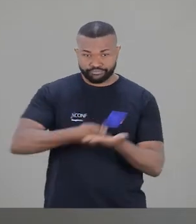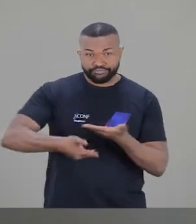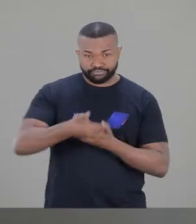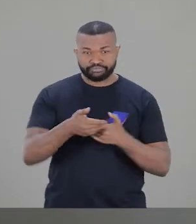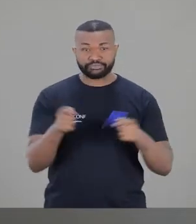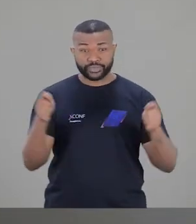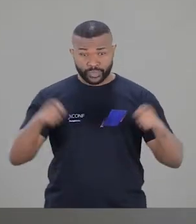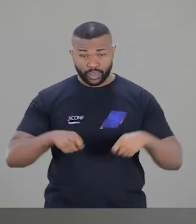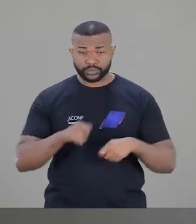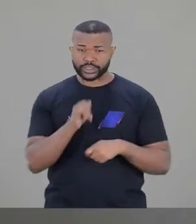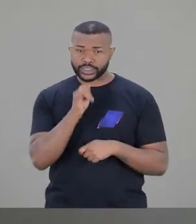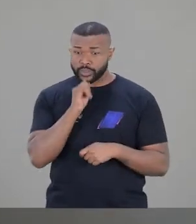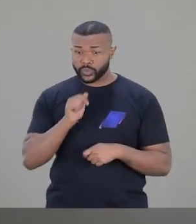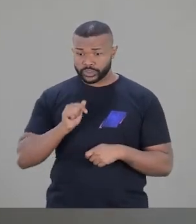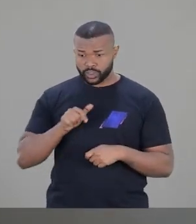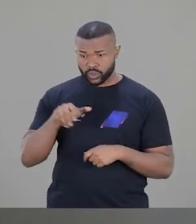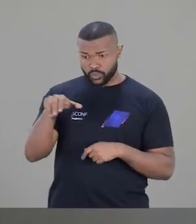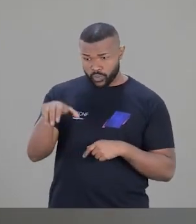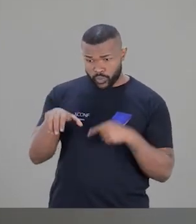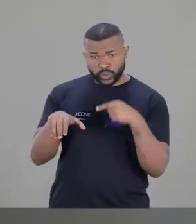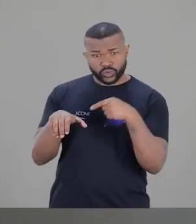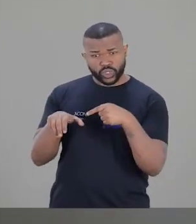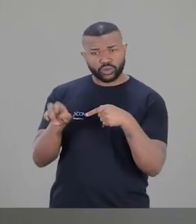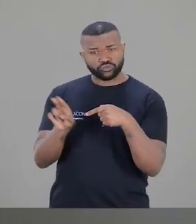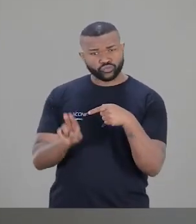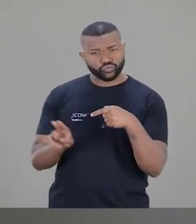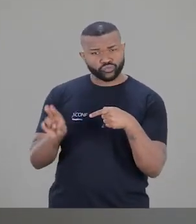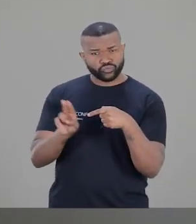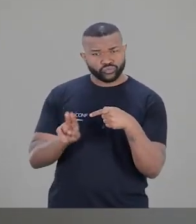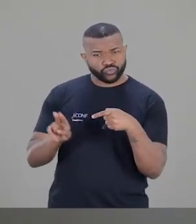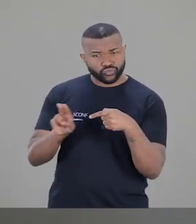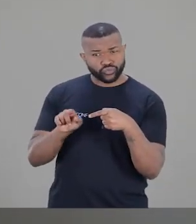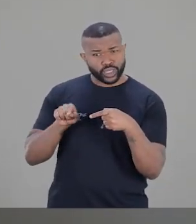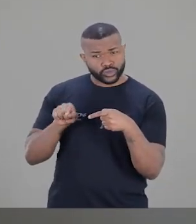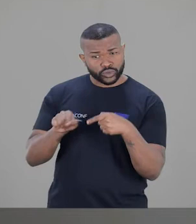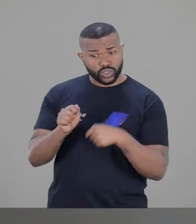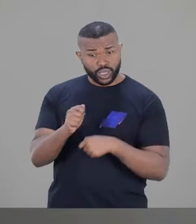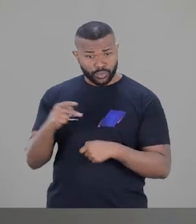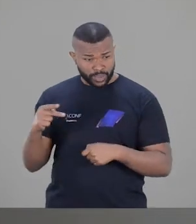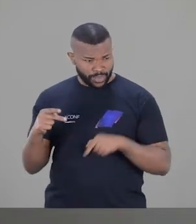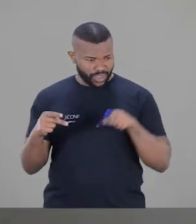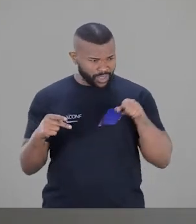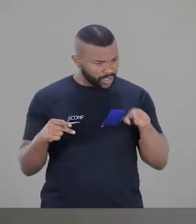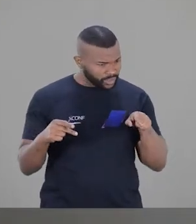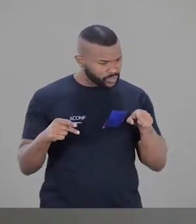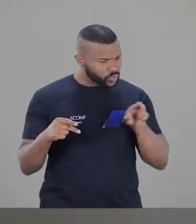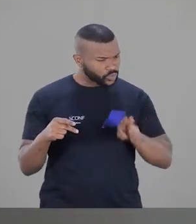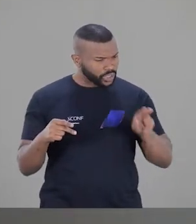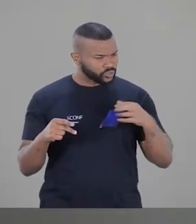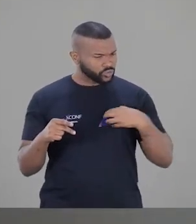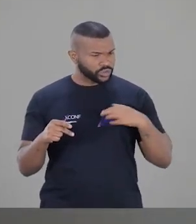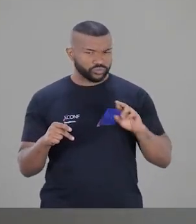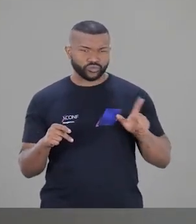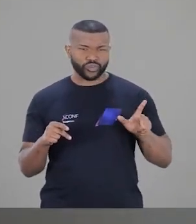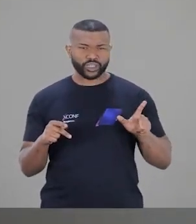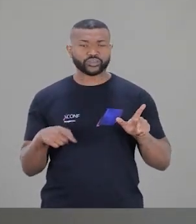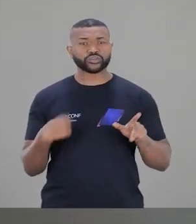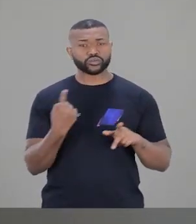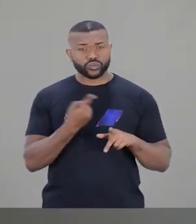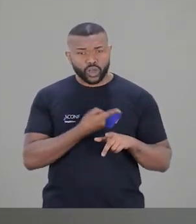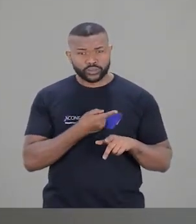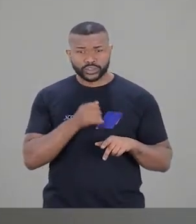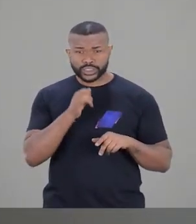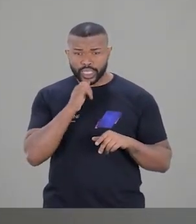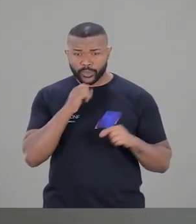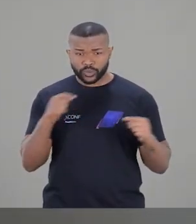um componente que está implementado de uma forma em uma app e de outra em uma outra app, quando a